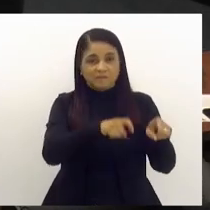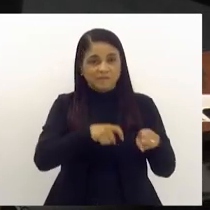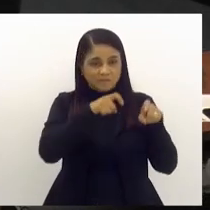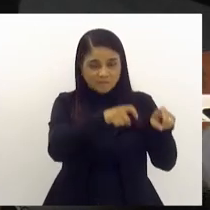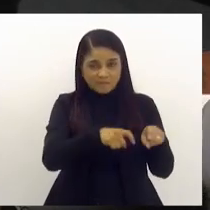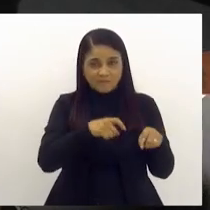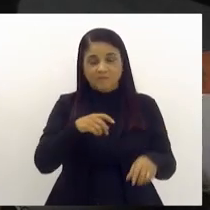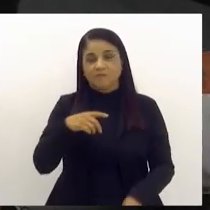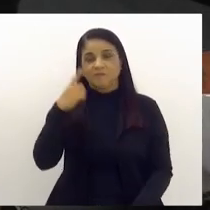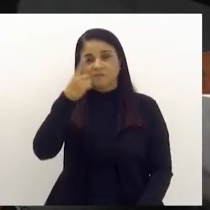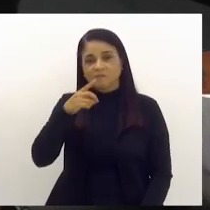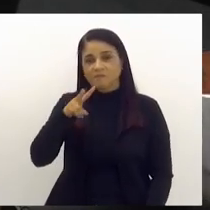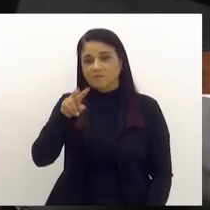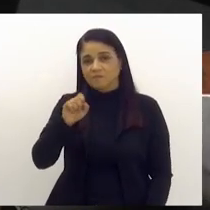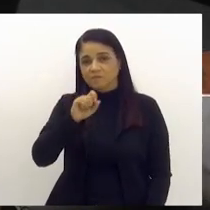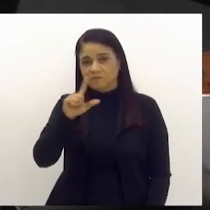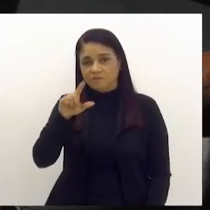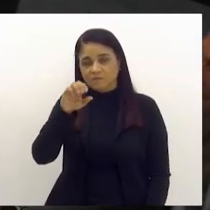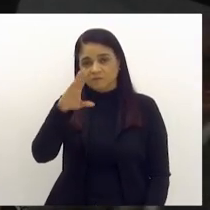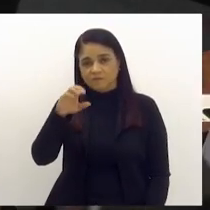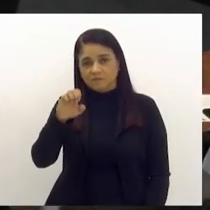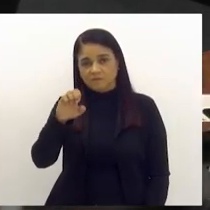deputado Valceasa.